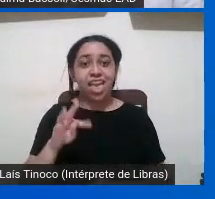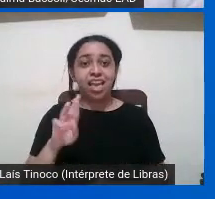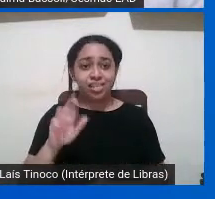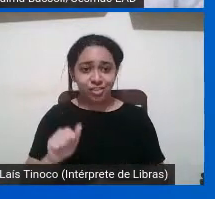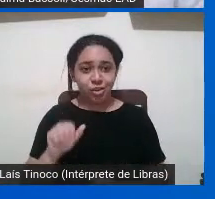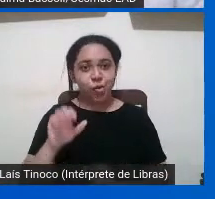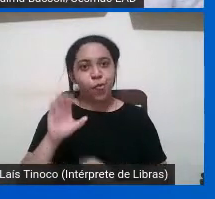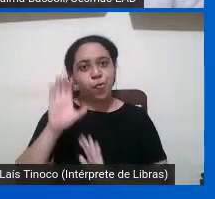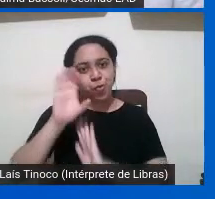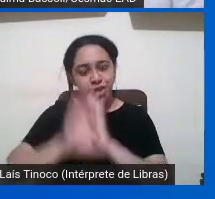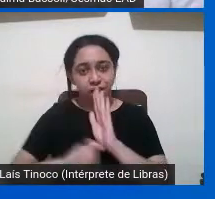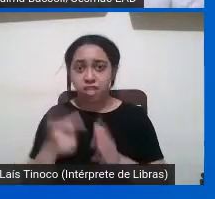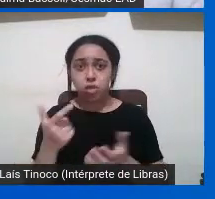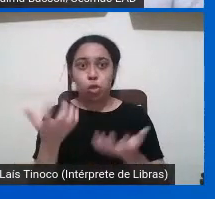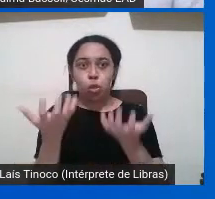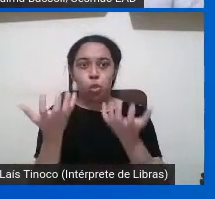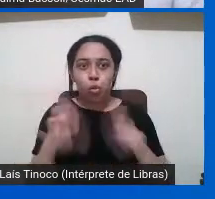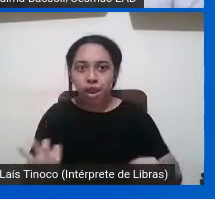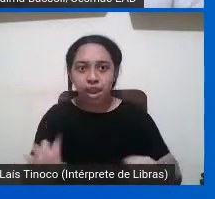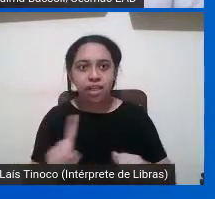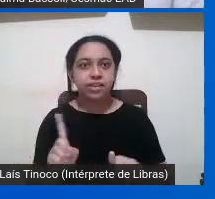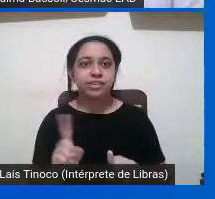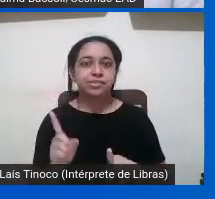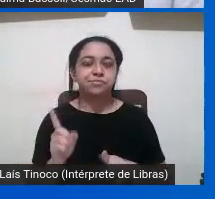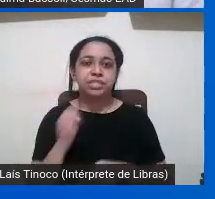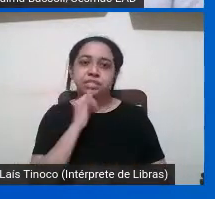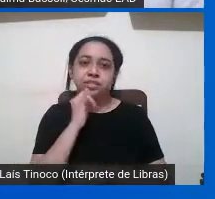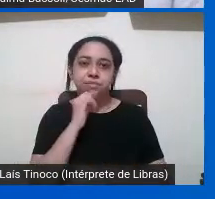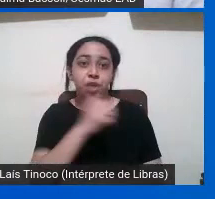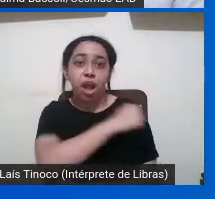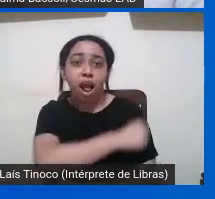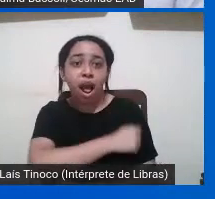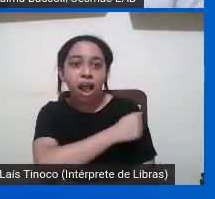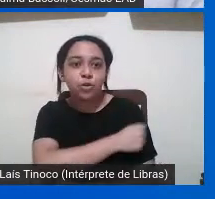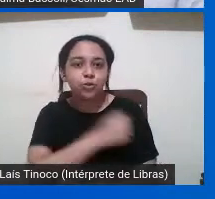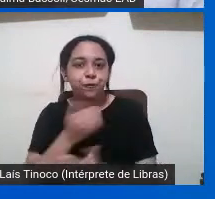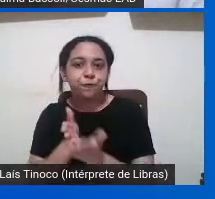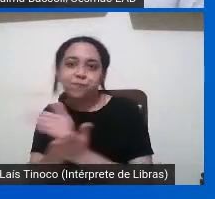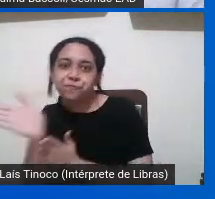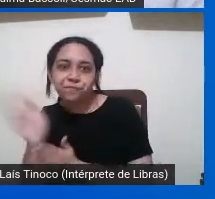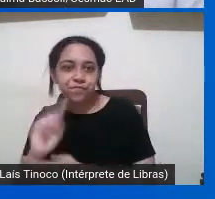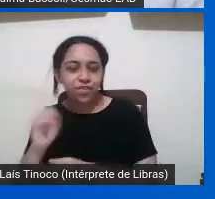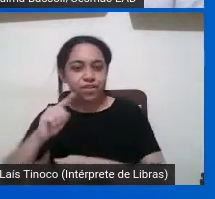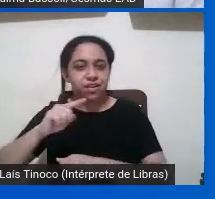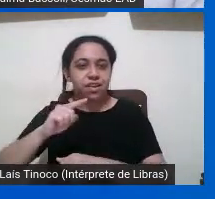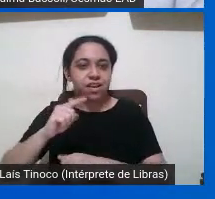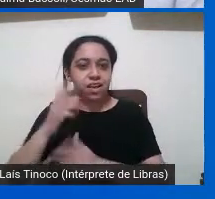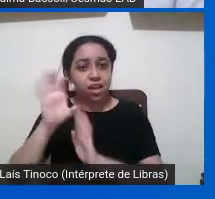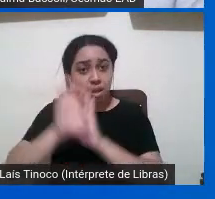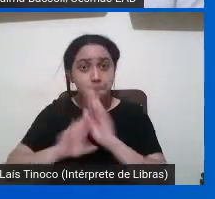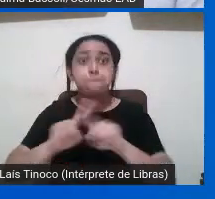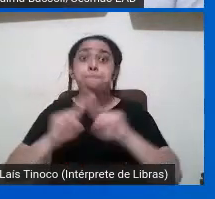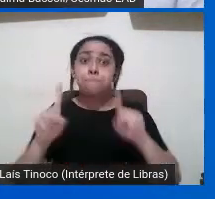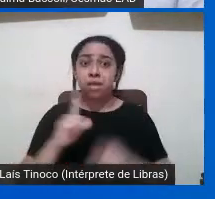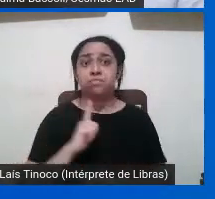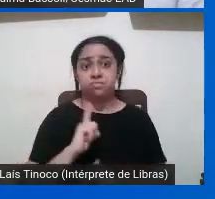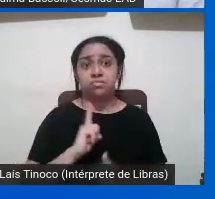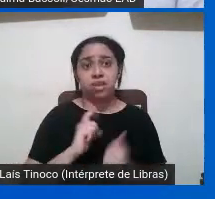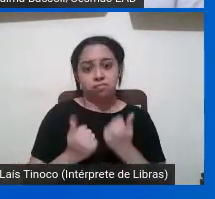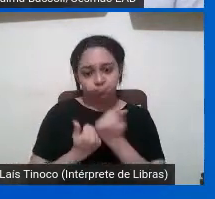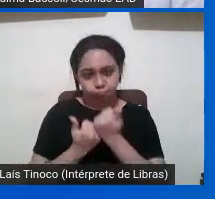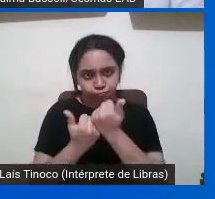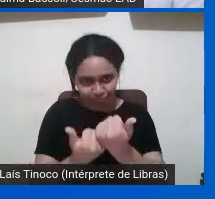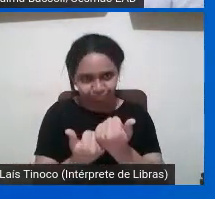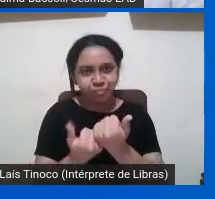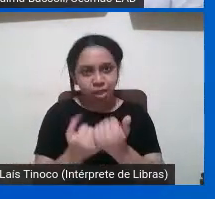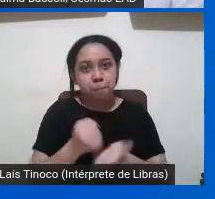carga horária do aluno para essa finalidade Mas ela é uma disciplina consultoria nós já temos professores